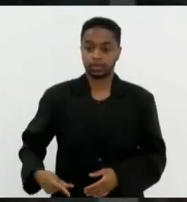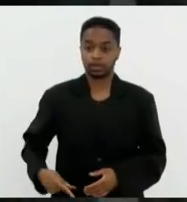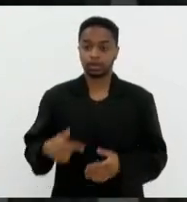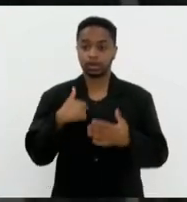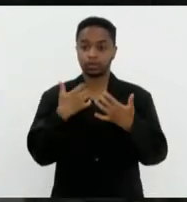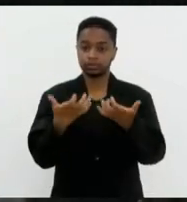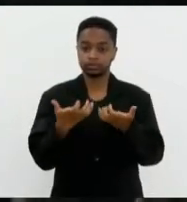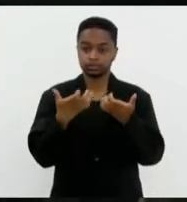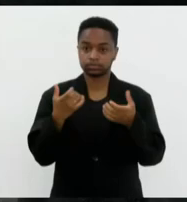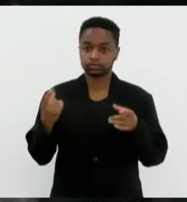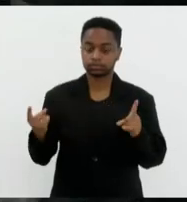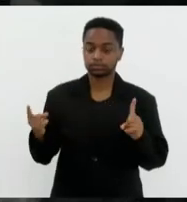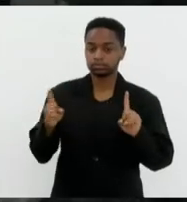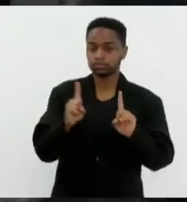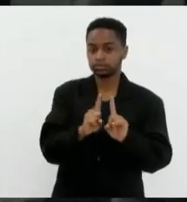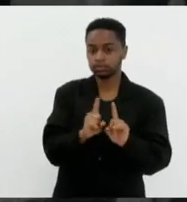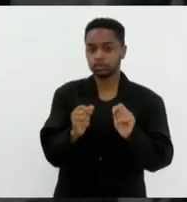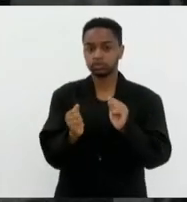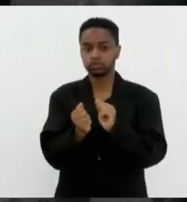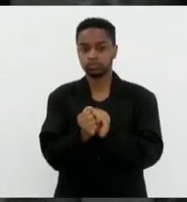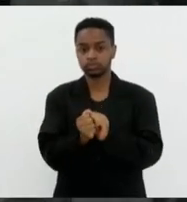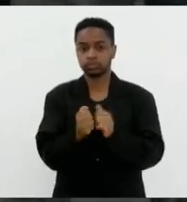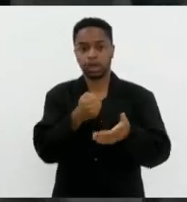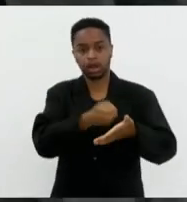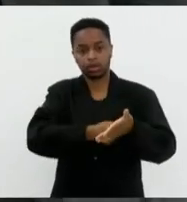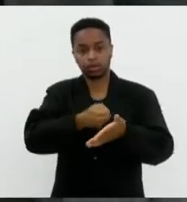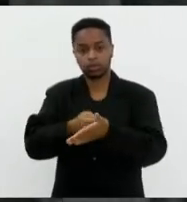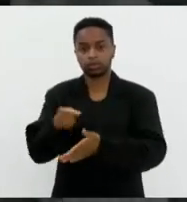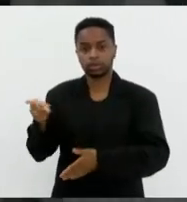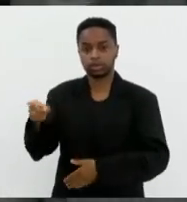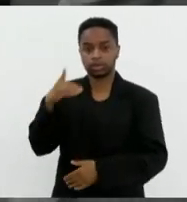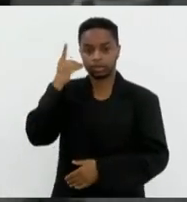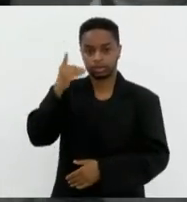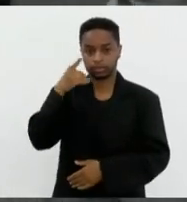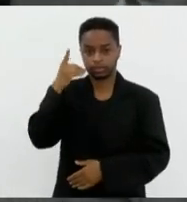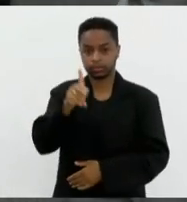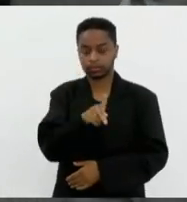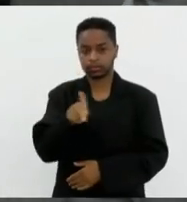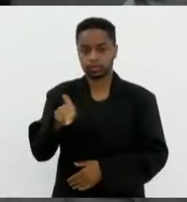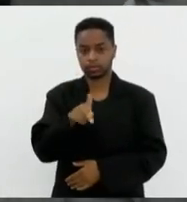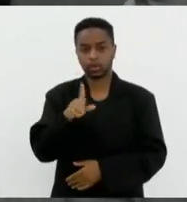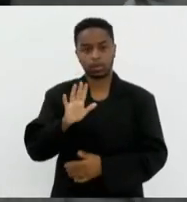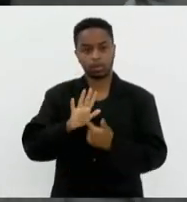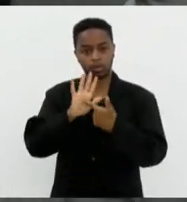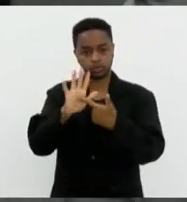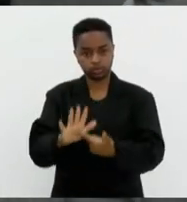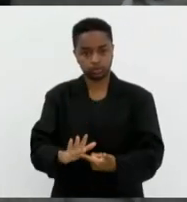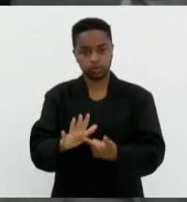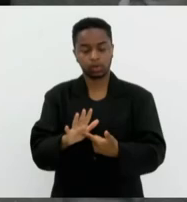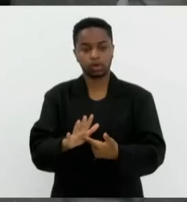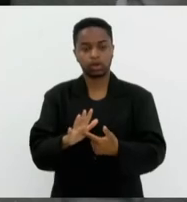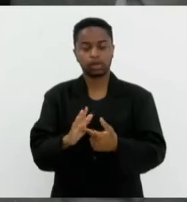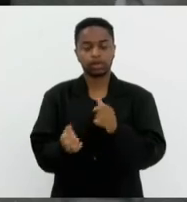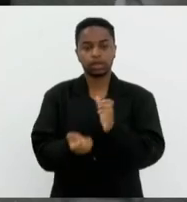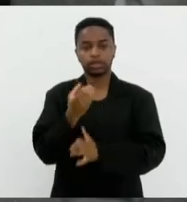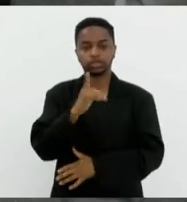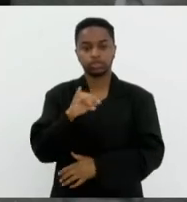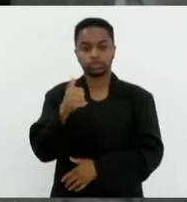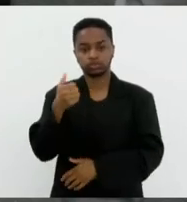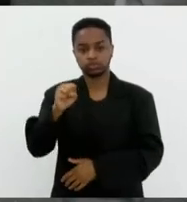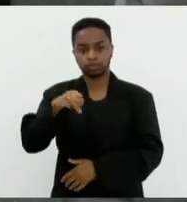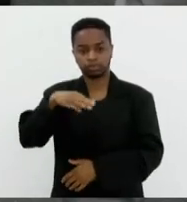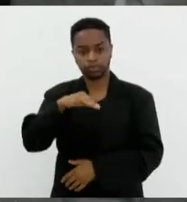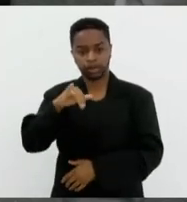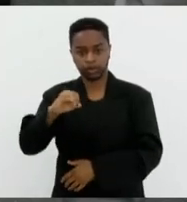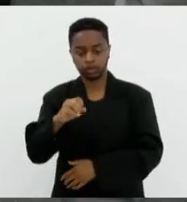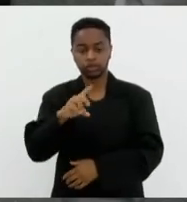me somar à luta apresentada pelo deputado professor Josemar, que institui o dia 18 de maio como o dia de luta